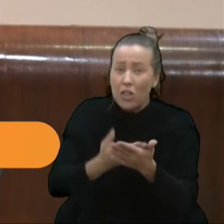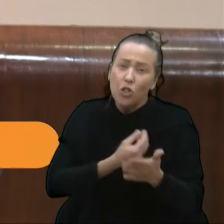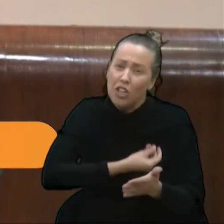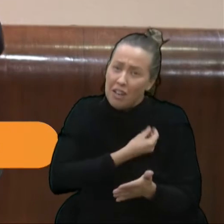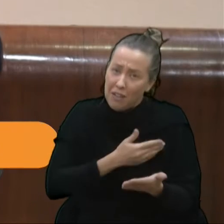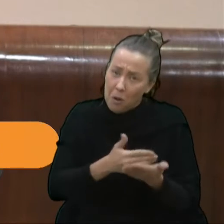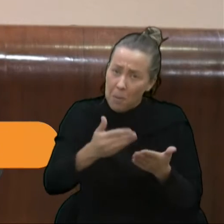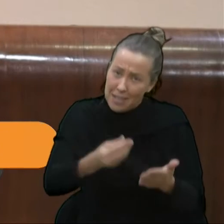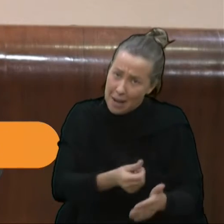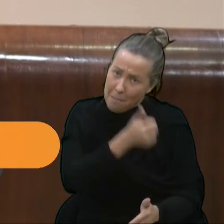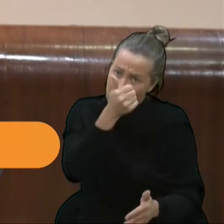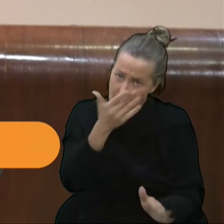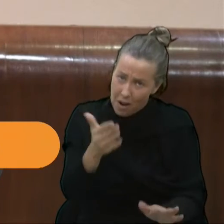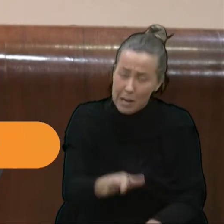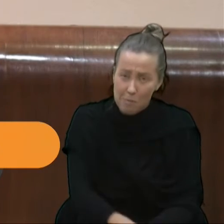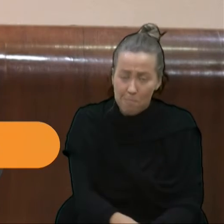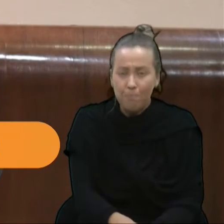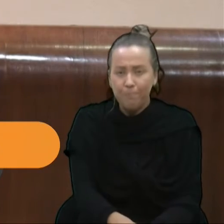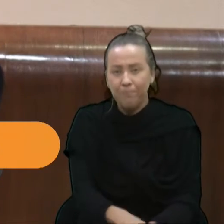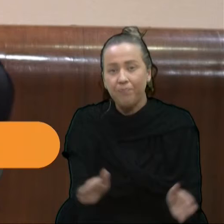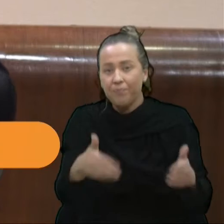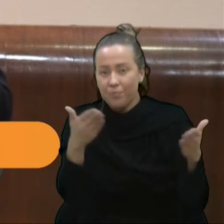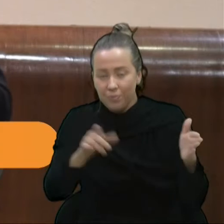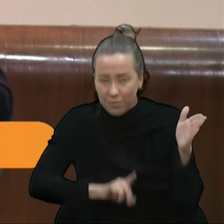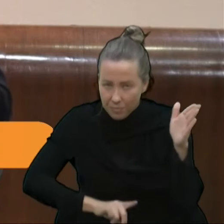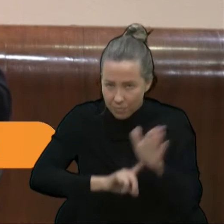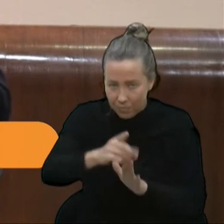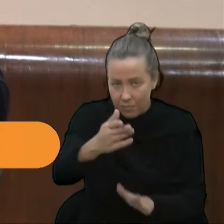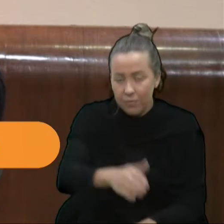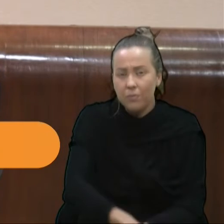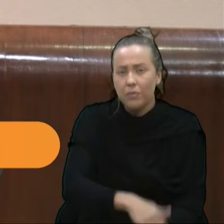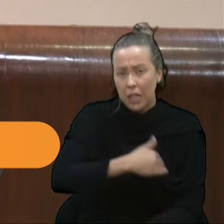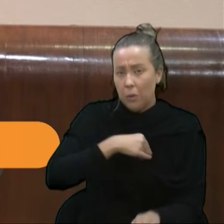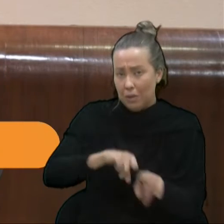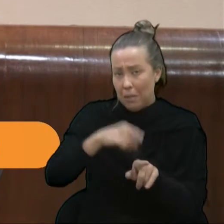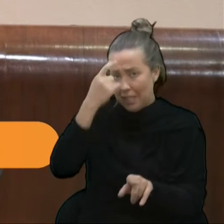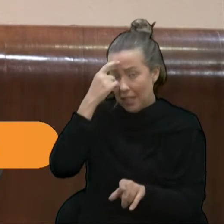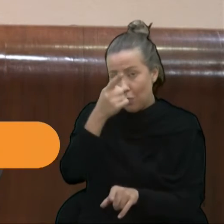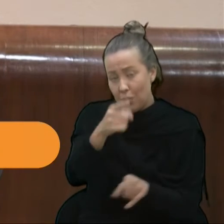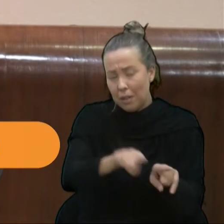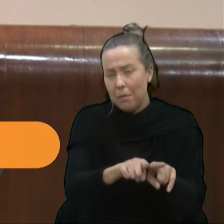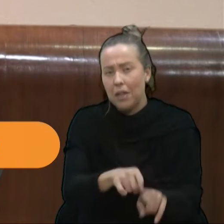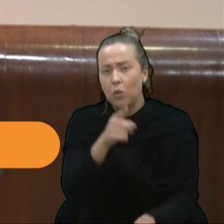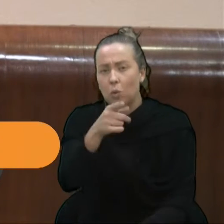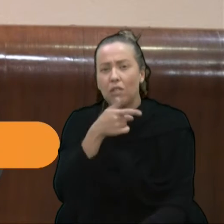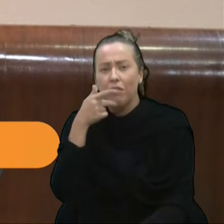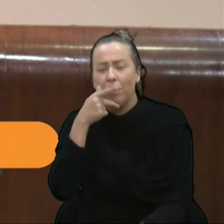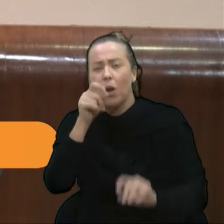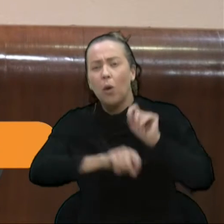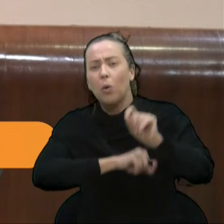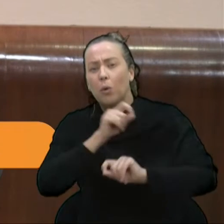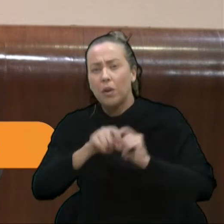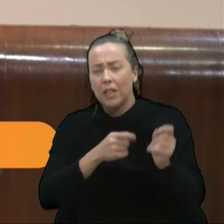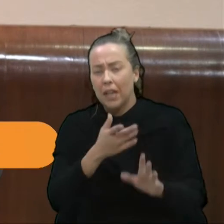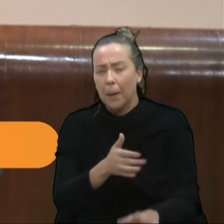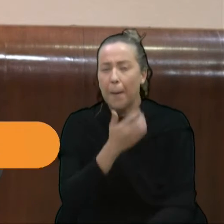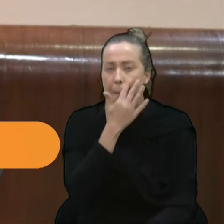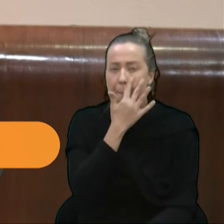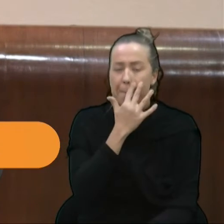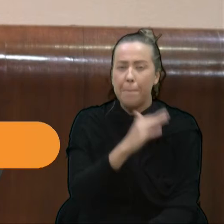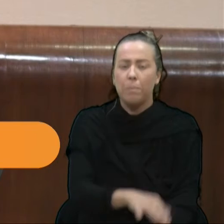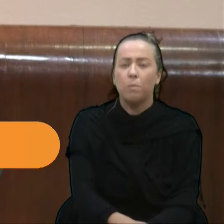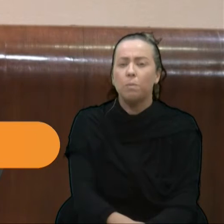coisa, porque como você, eu sei muito bem disso, e eu também, e você falou aqui, eu acho que se não me falha a